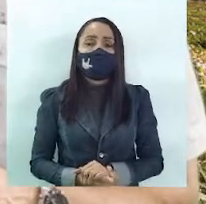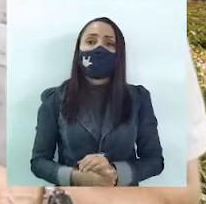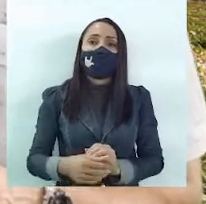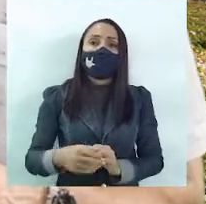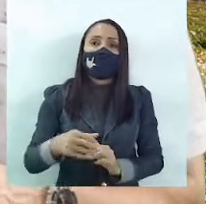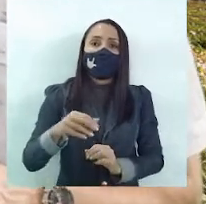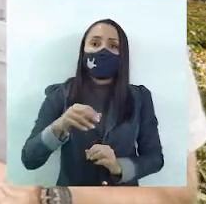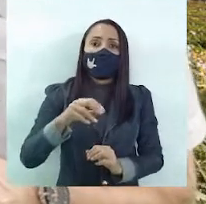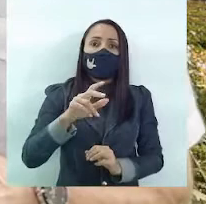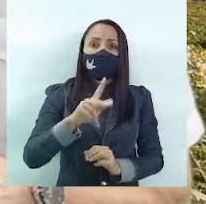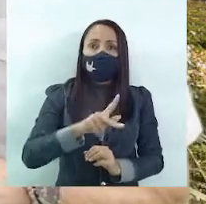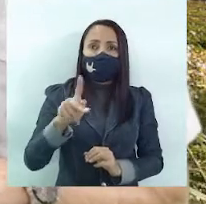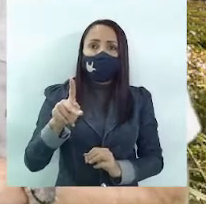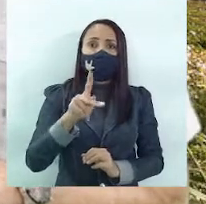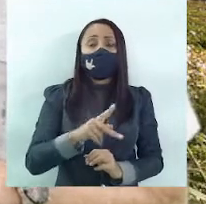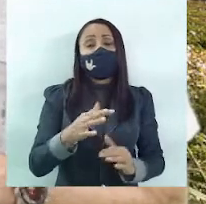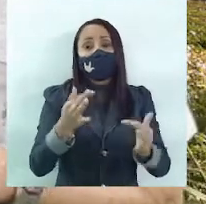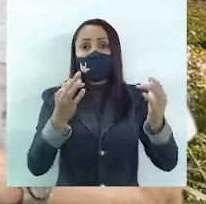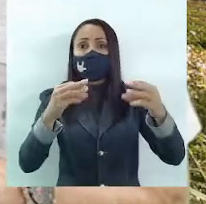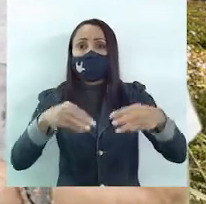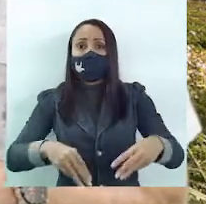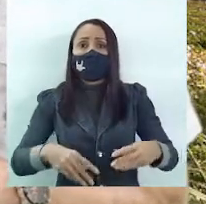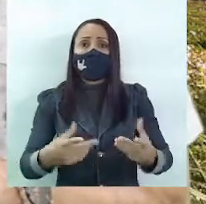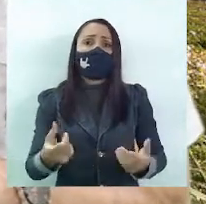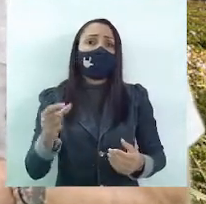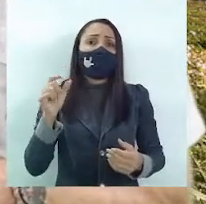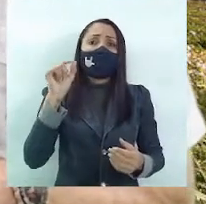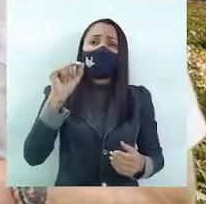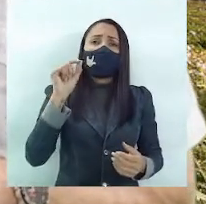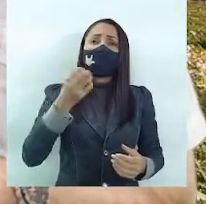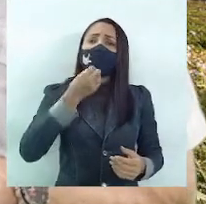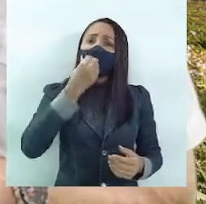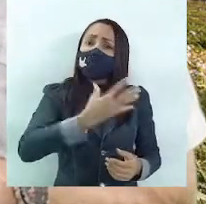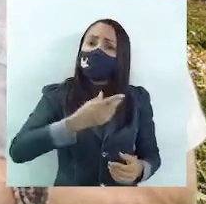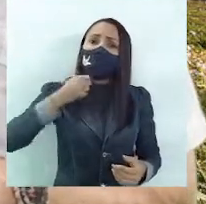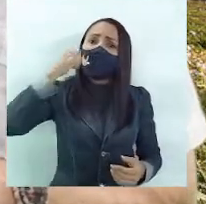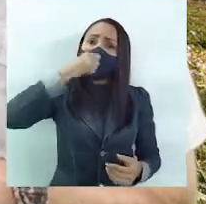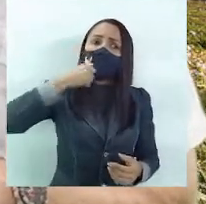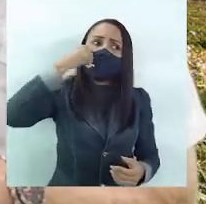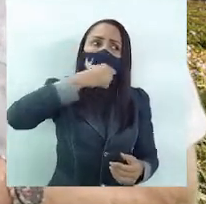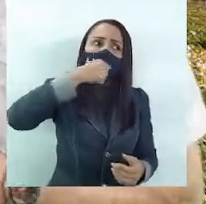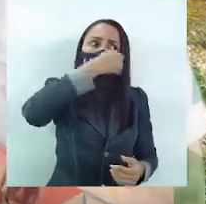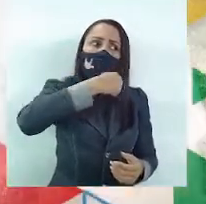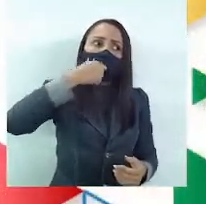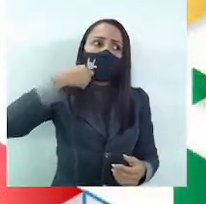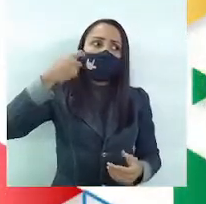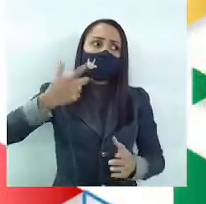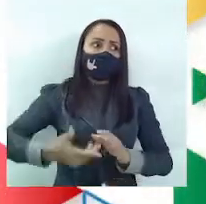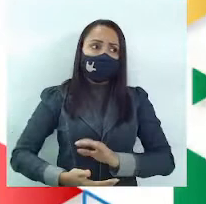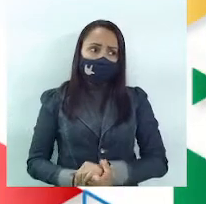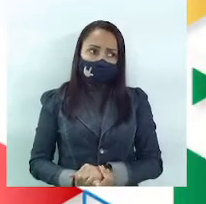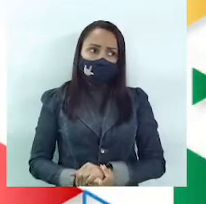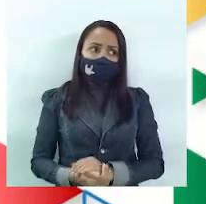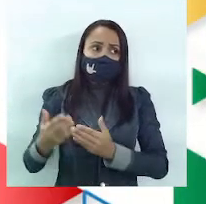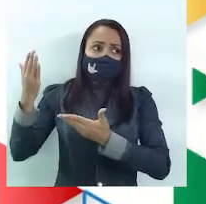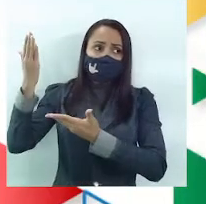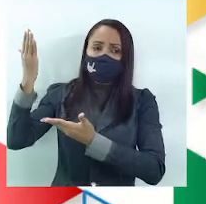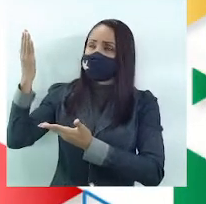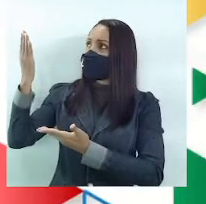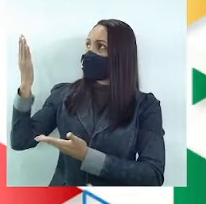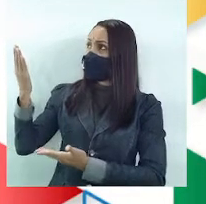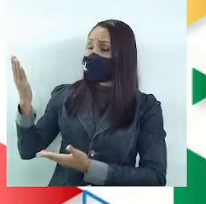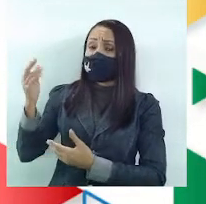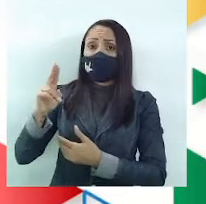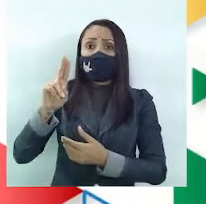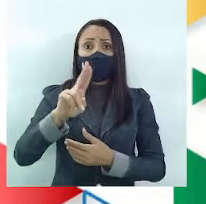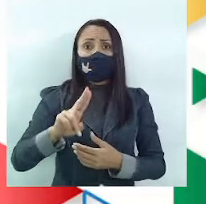professor, e para já chegando ao final, o que seria uma boa escovação, como há na tela? Uma boa escovação é você usar uma escova